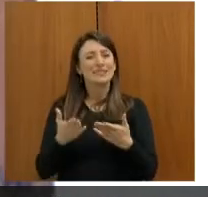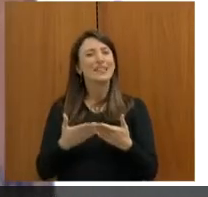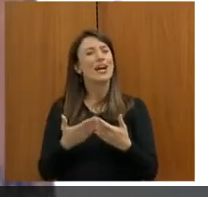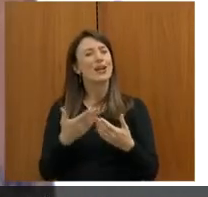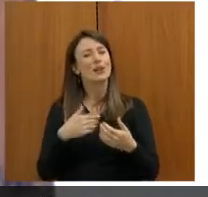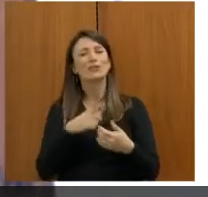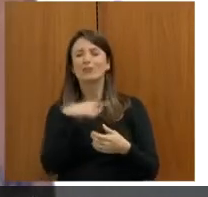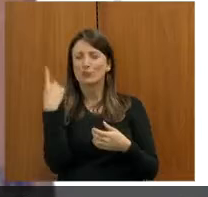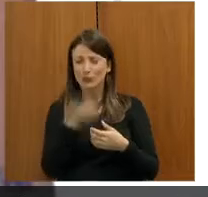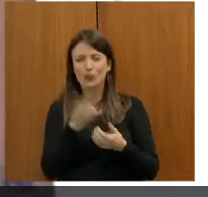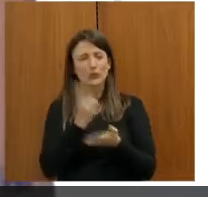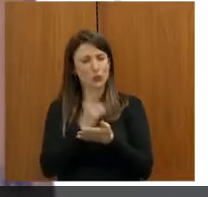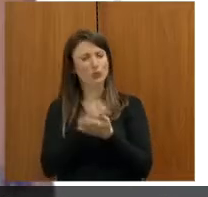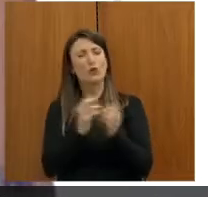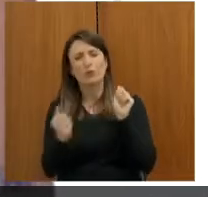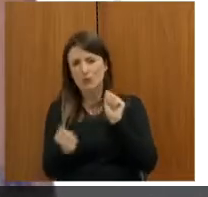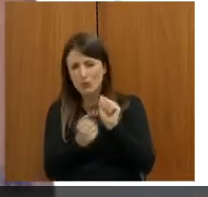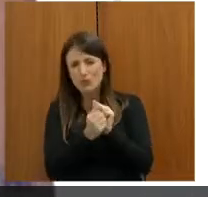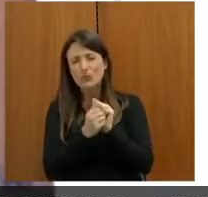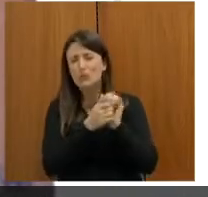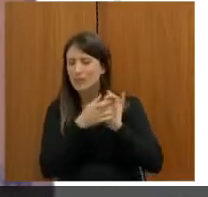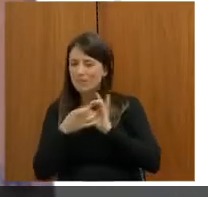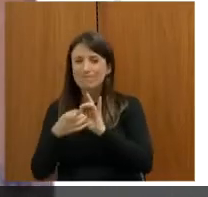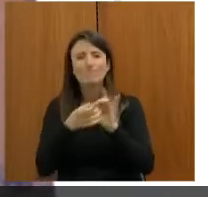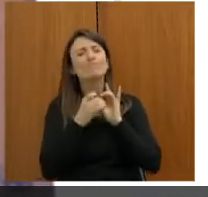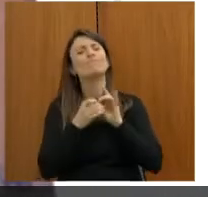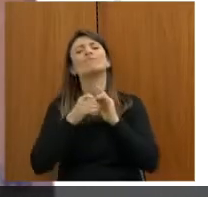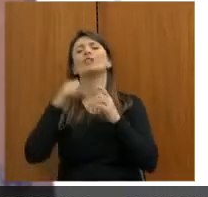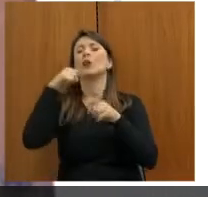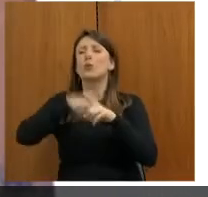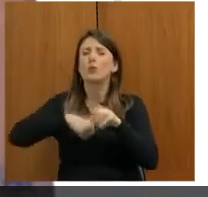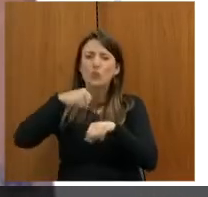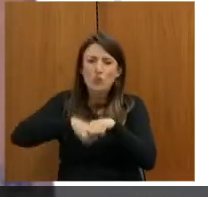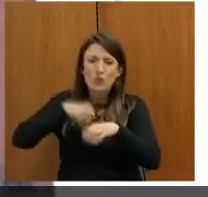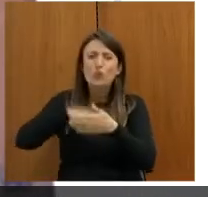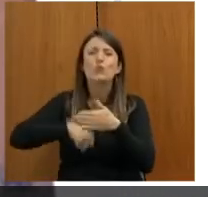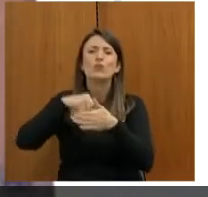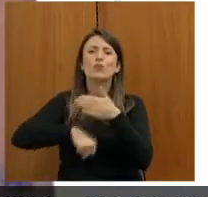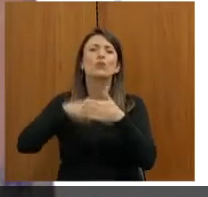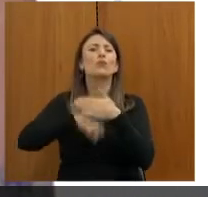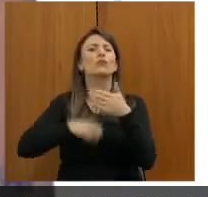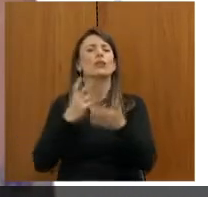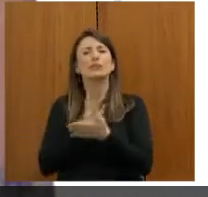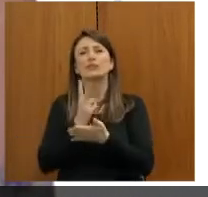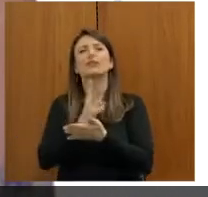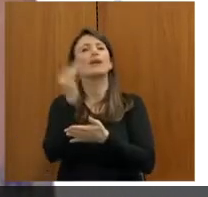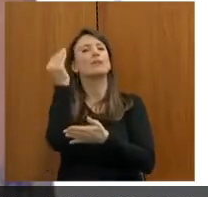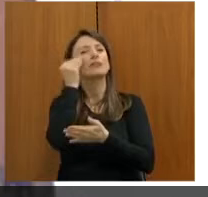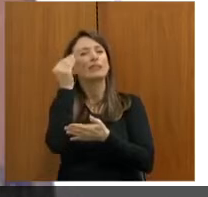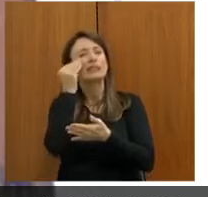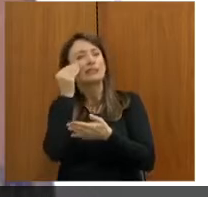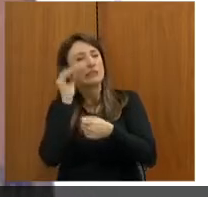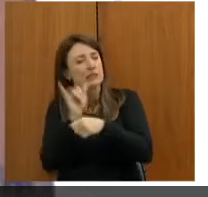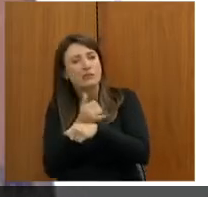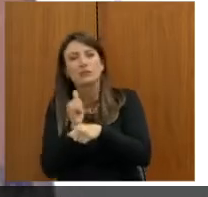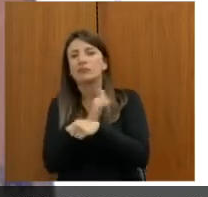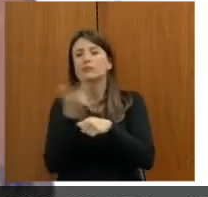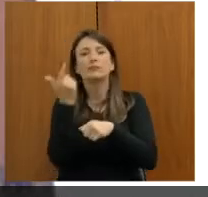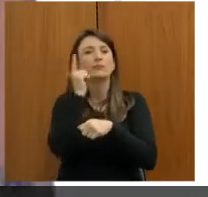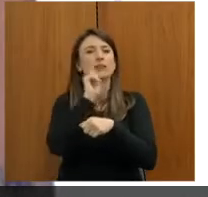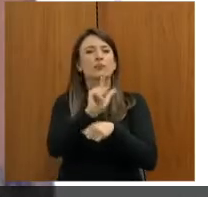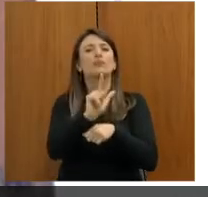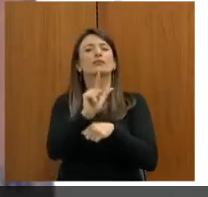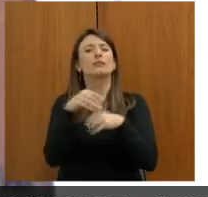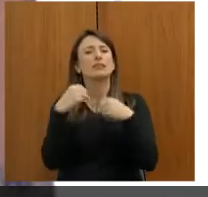juntas né continuamos na luta buscando sempre é mecanismos e instrumentos para assegurar essas